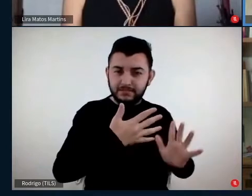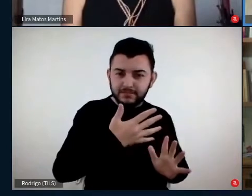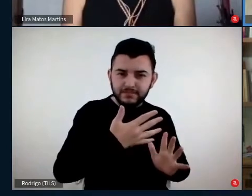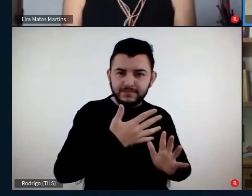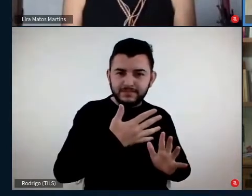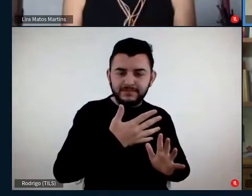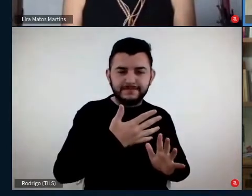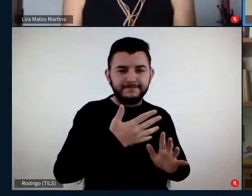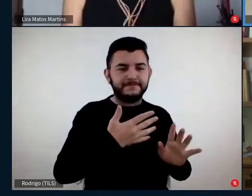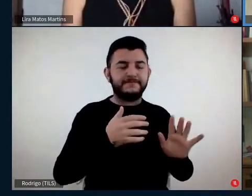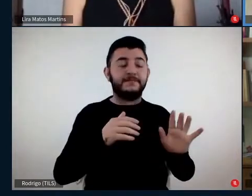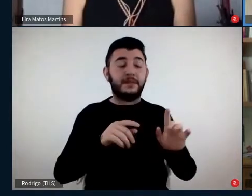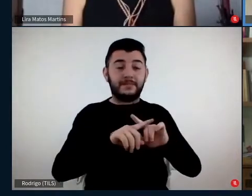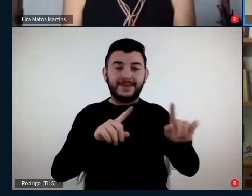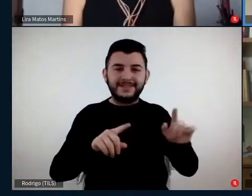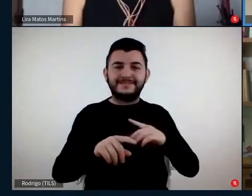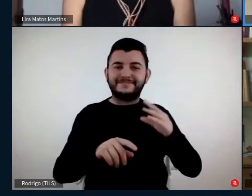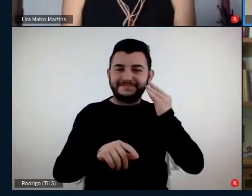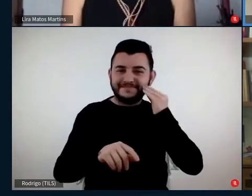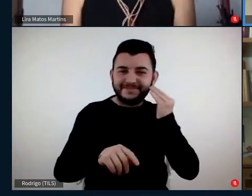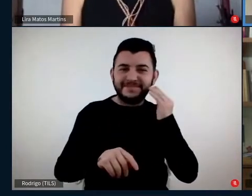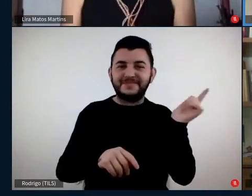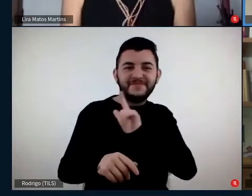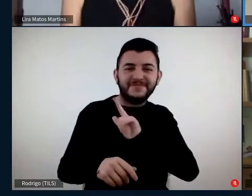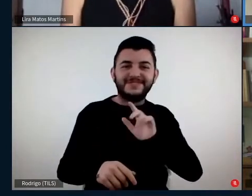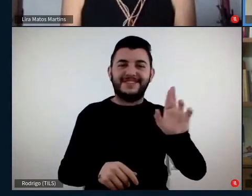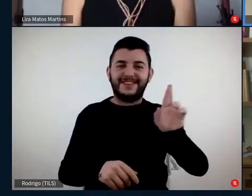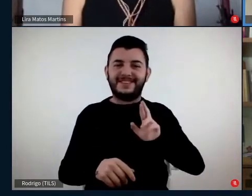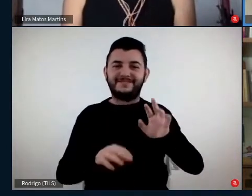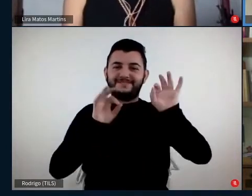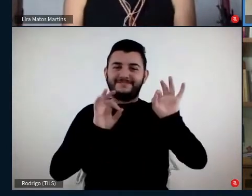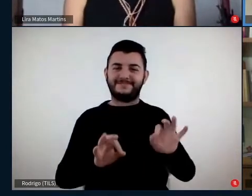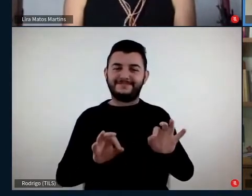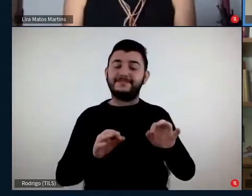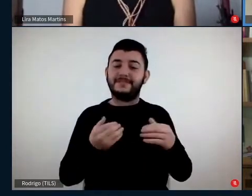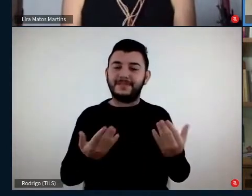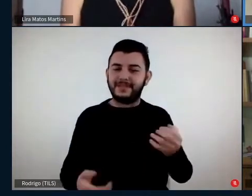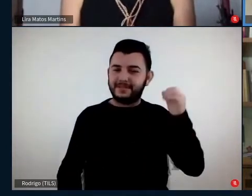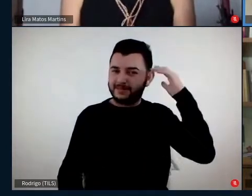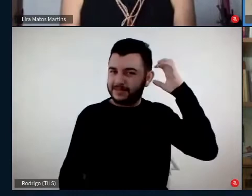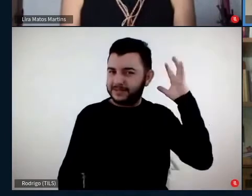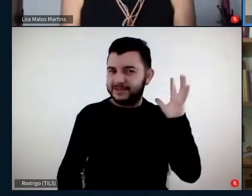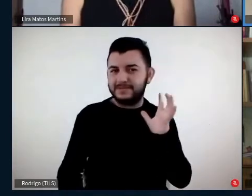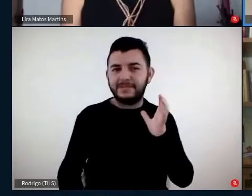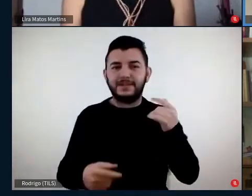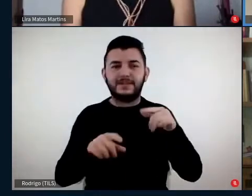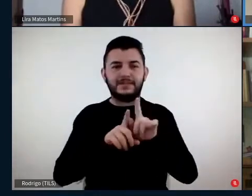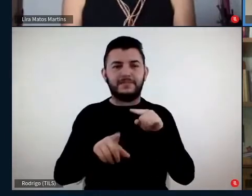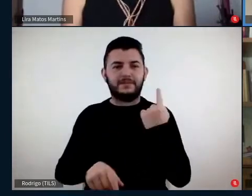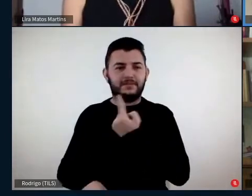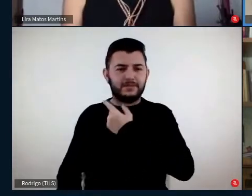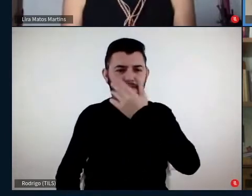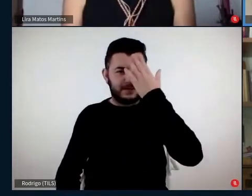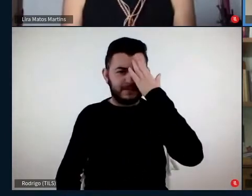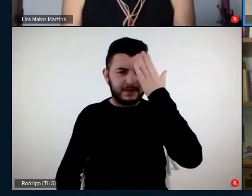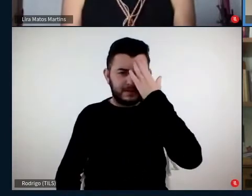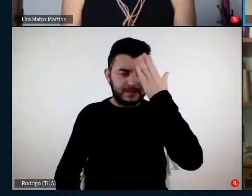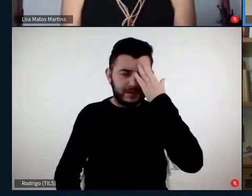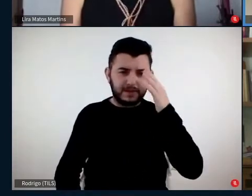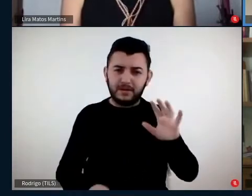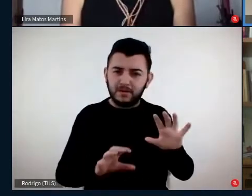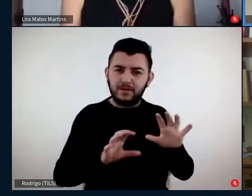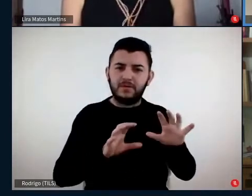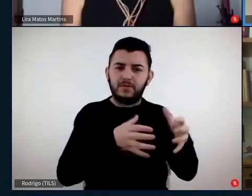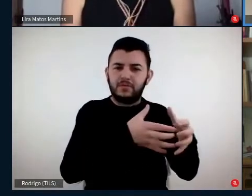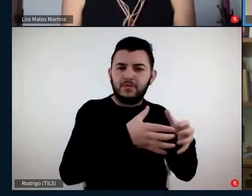busca, né, dessas respostas, Sabine, principalmente porque é um quadro de profissionais que por um tempo